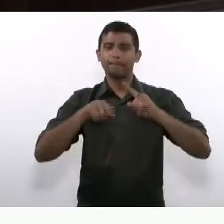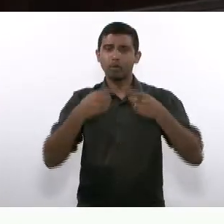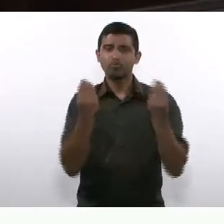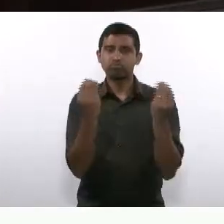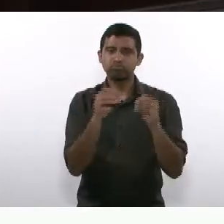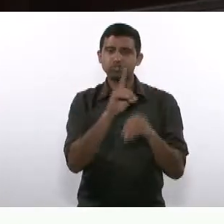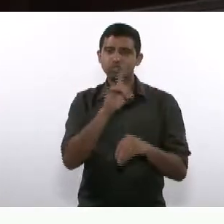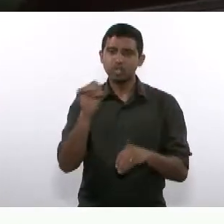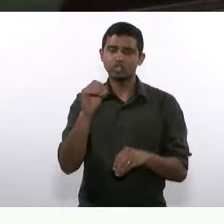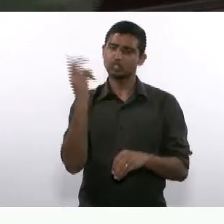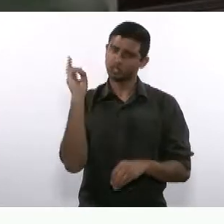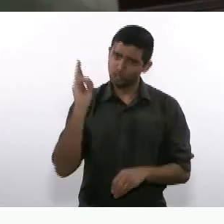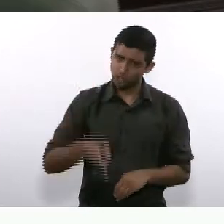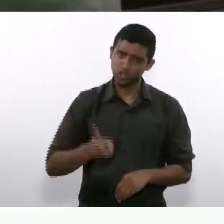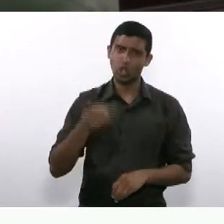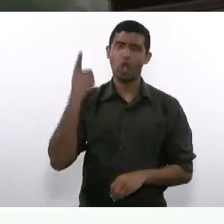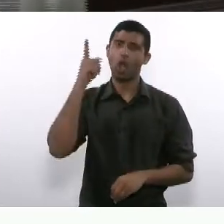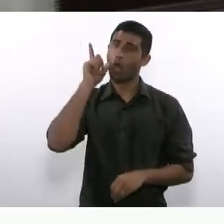ontem,